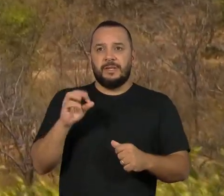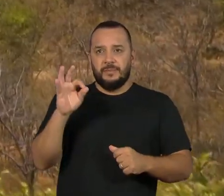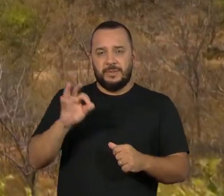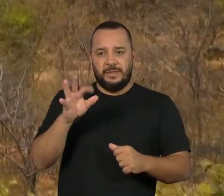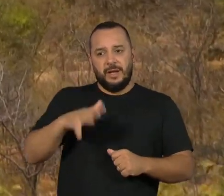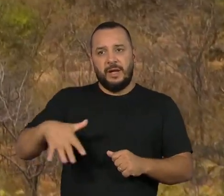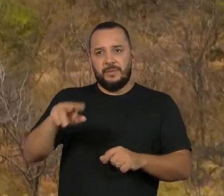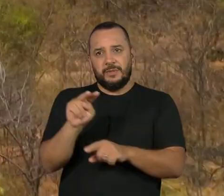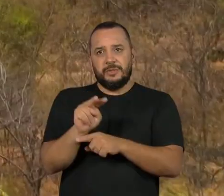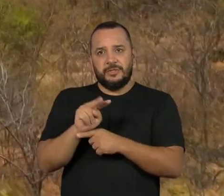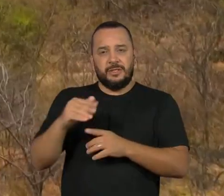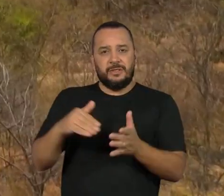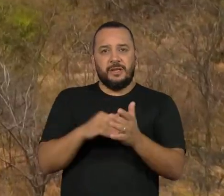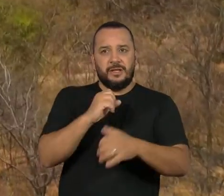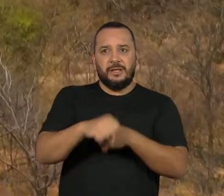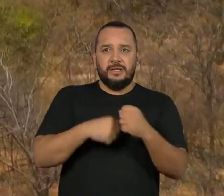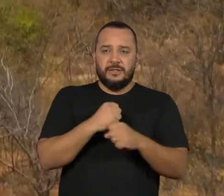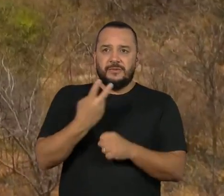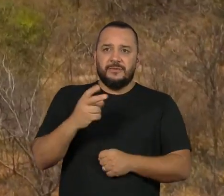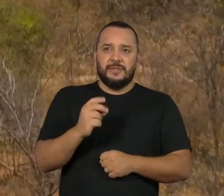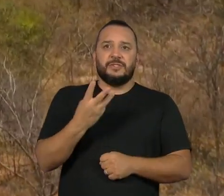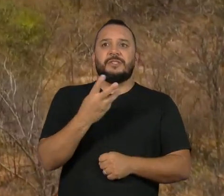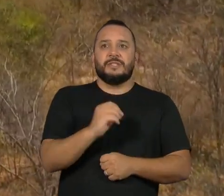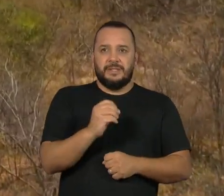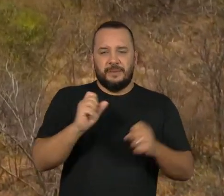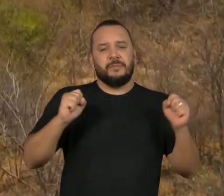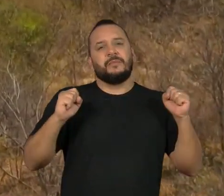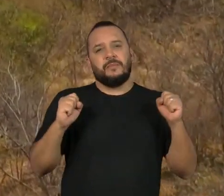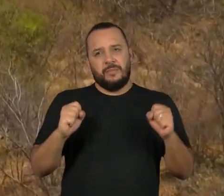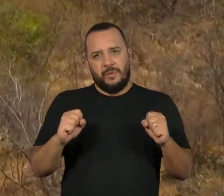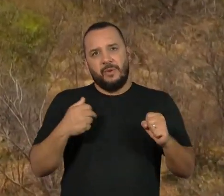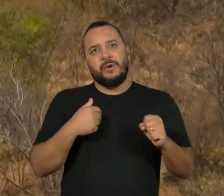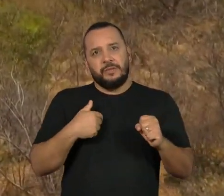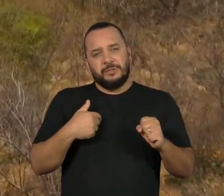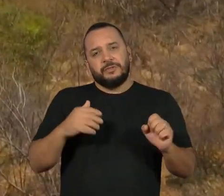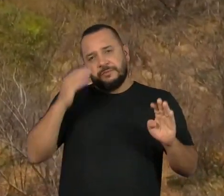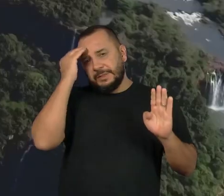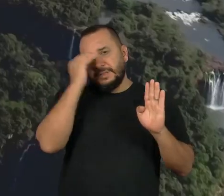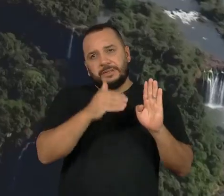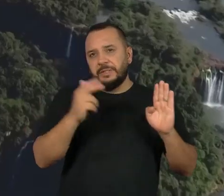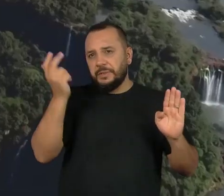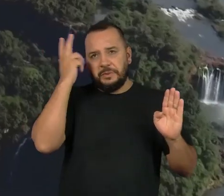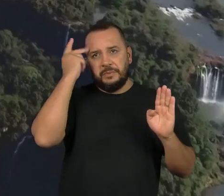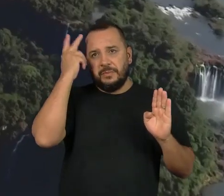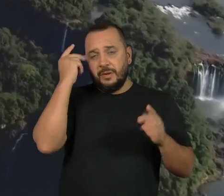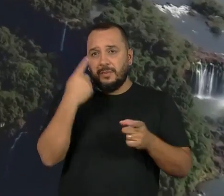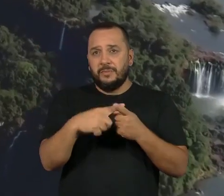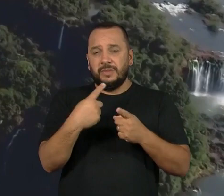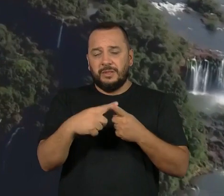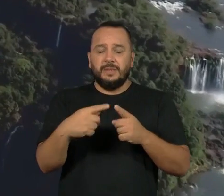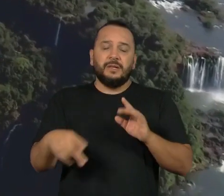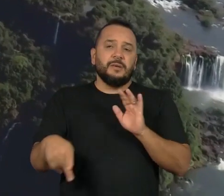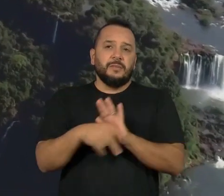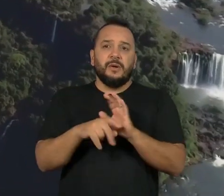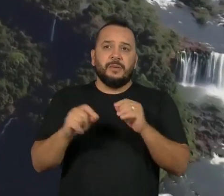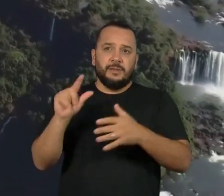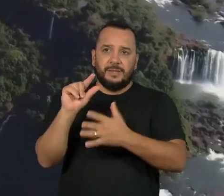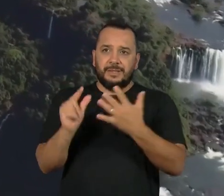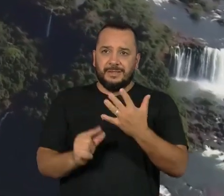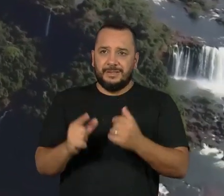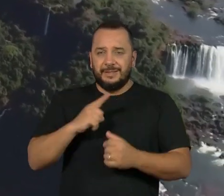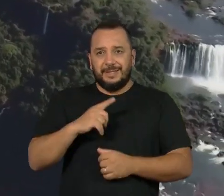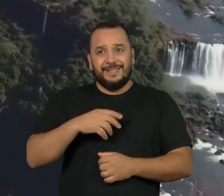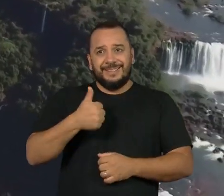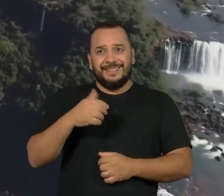2030, ela não pode ser atendida de qualquer maneira sem a gente entender que, por exemplo, na Mata Atlântica nós temos